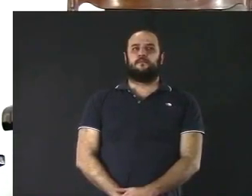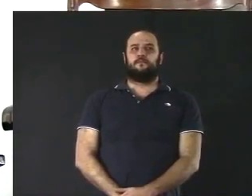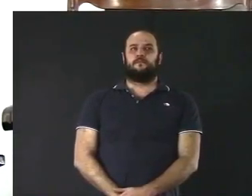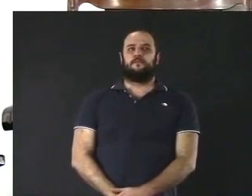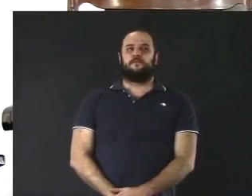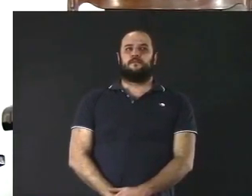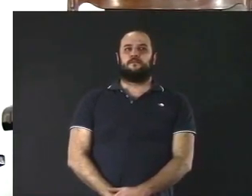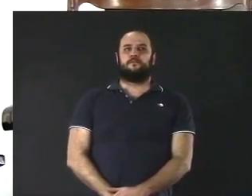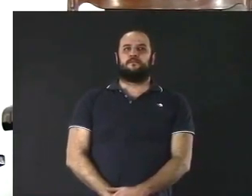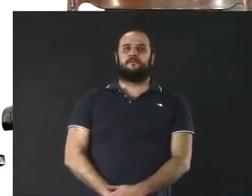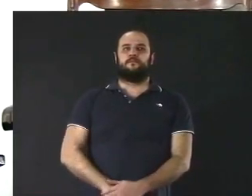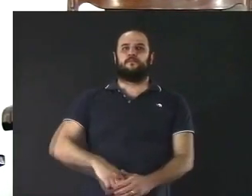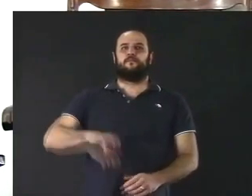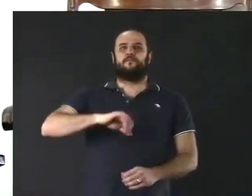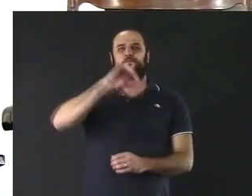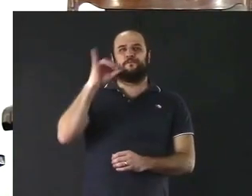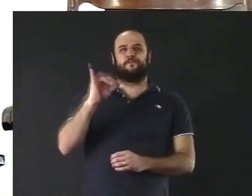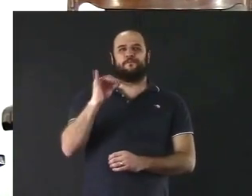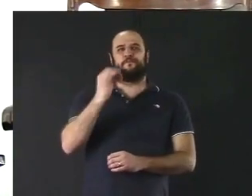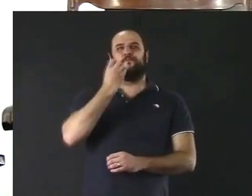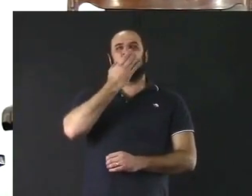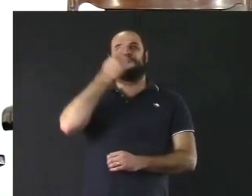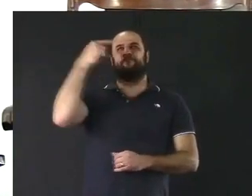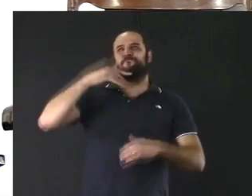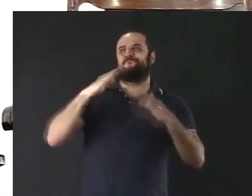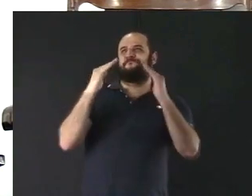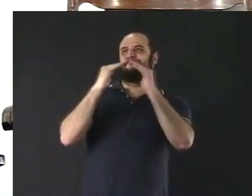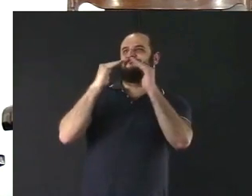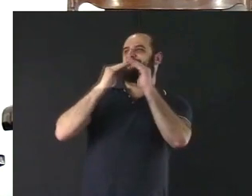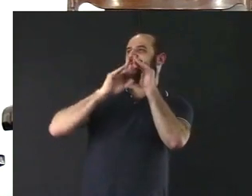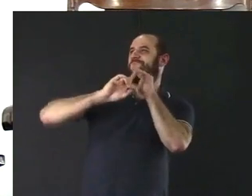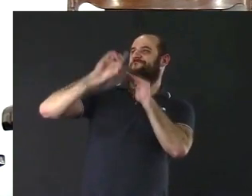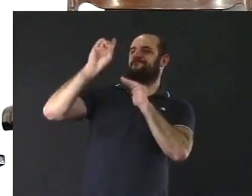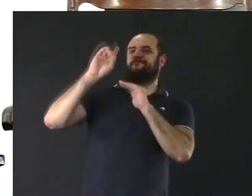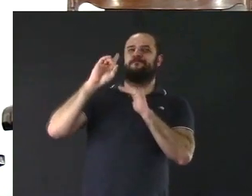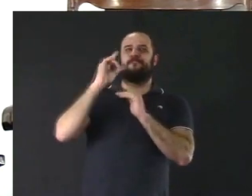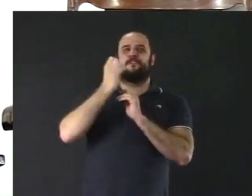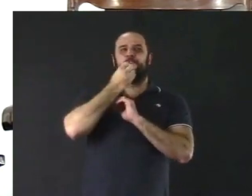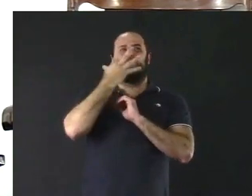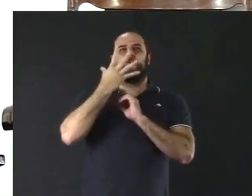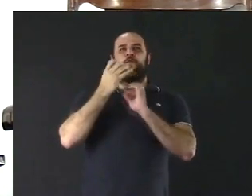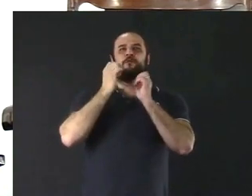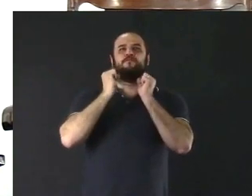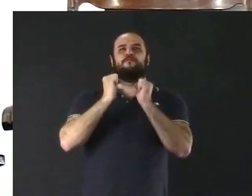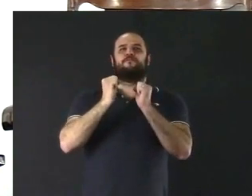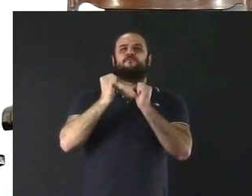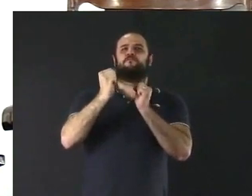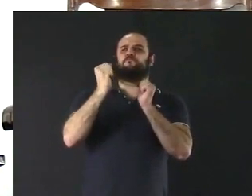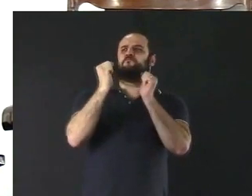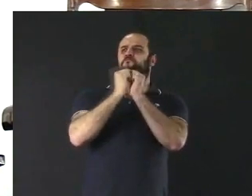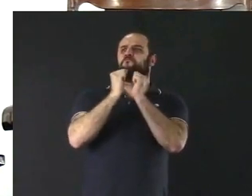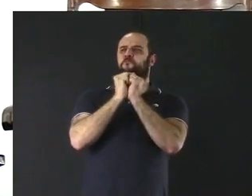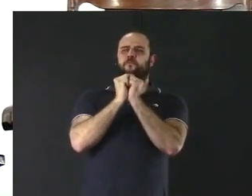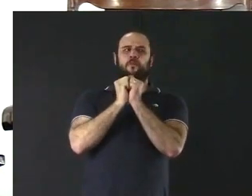Olá, como é bom estar na casa do Senhor, como é bom poder